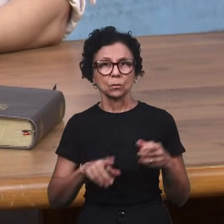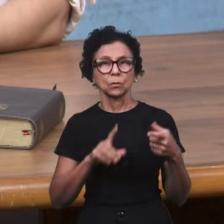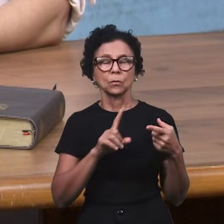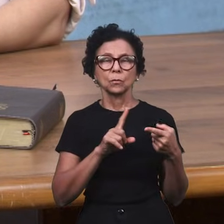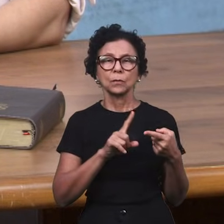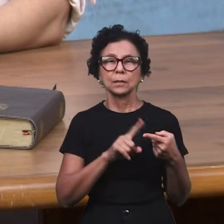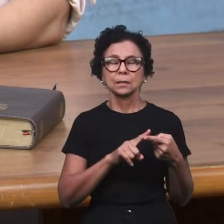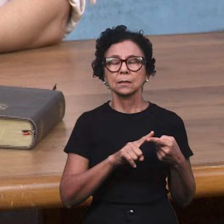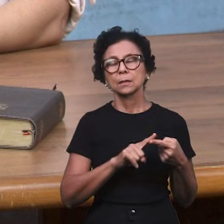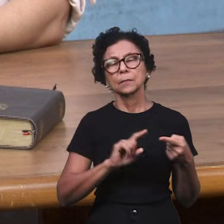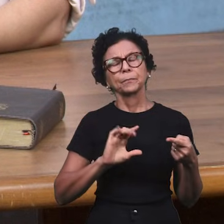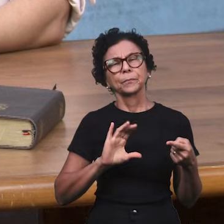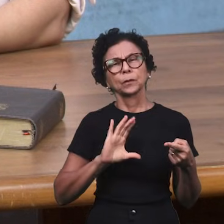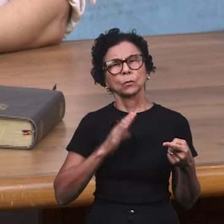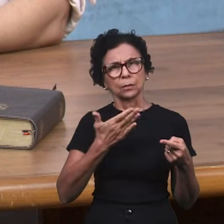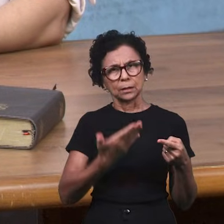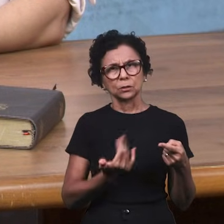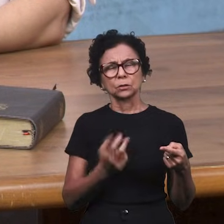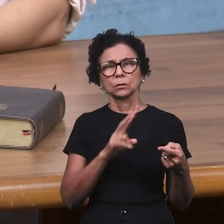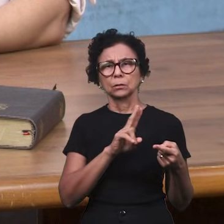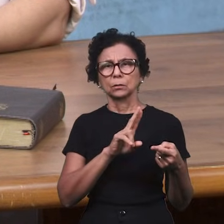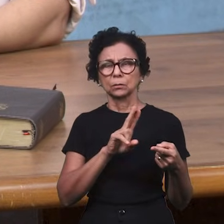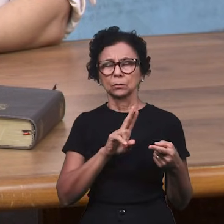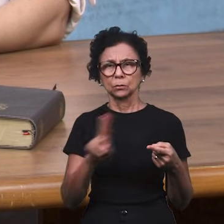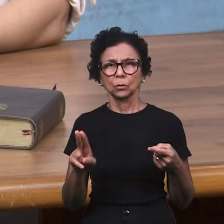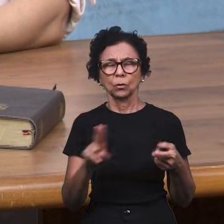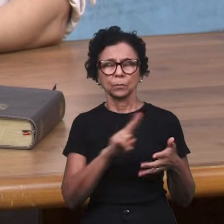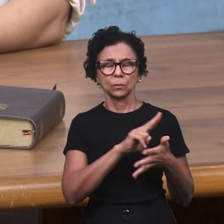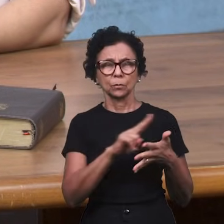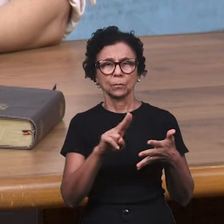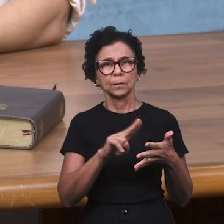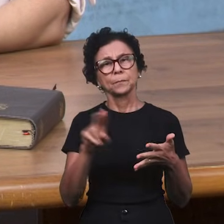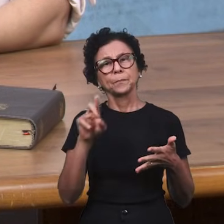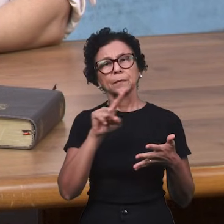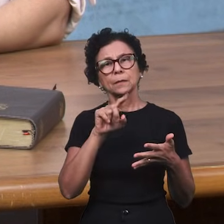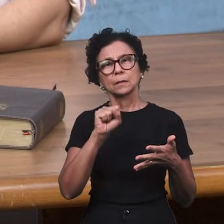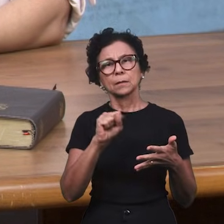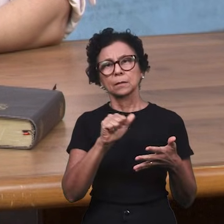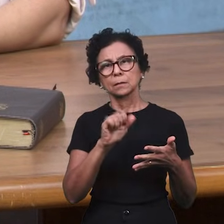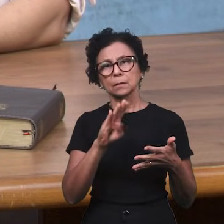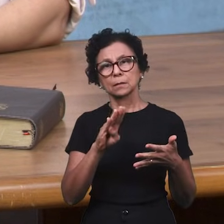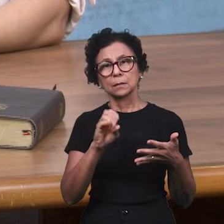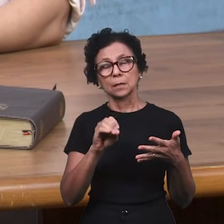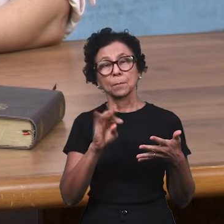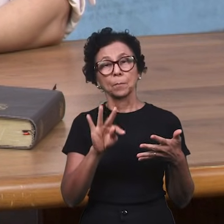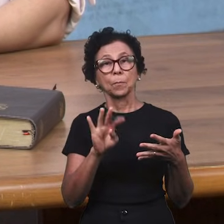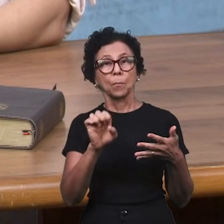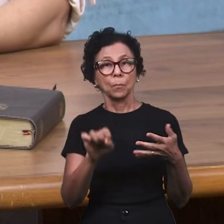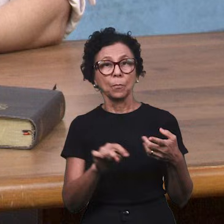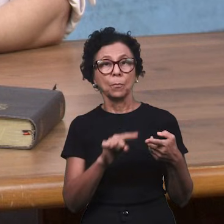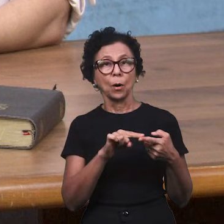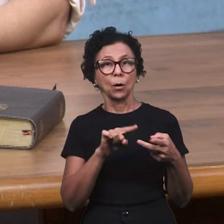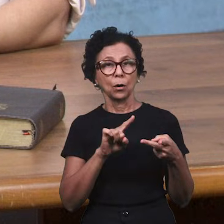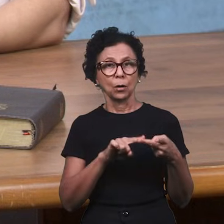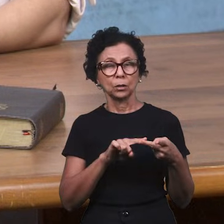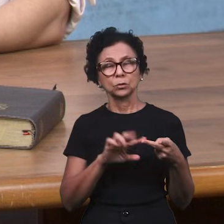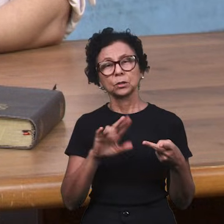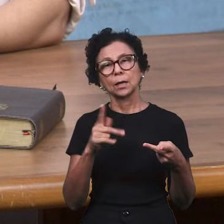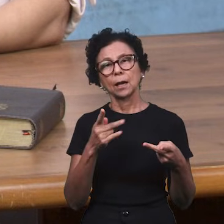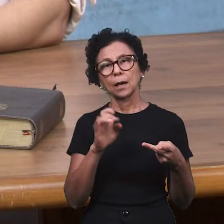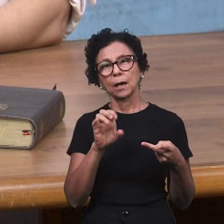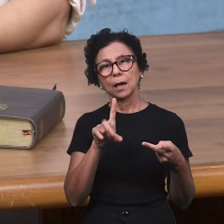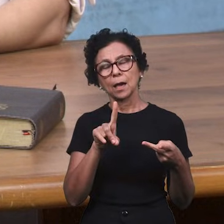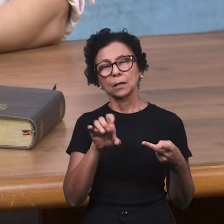Elanã, filho de Dodó de Belém, Samote, o Arodita, Elis, o